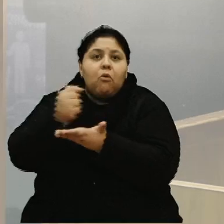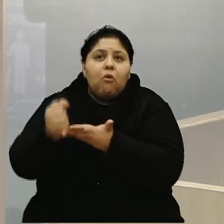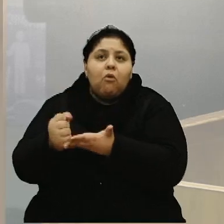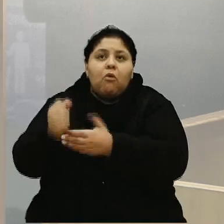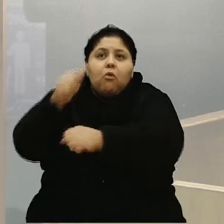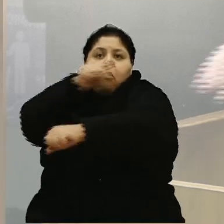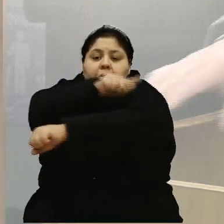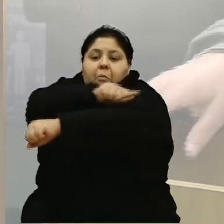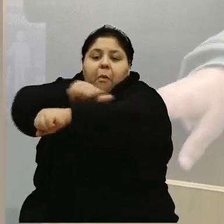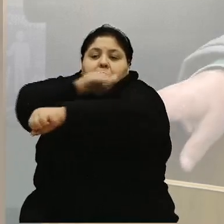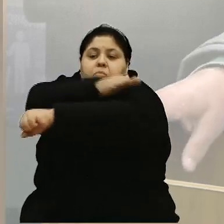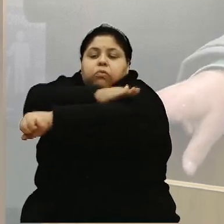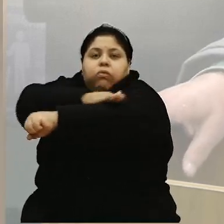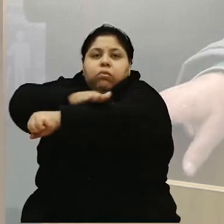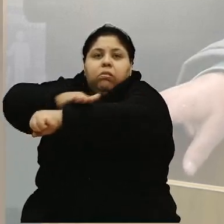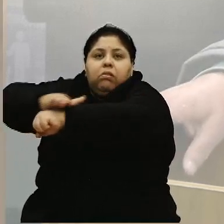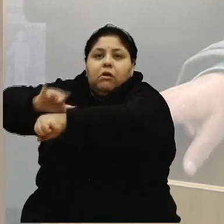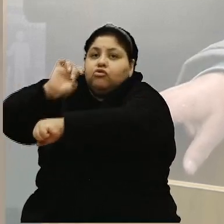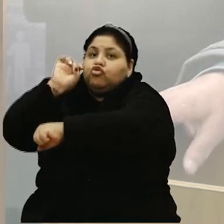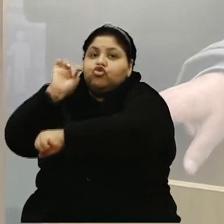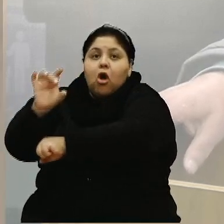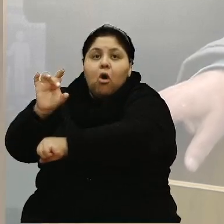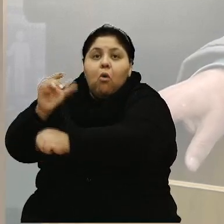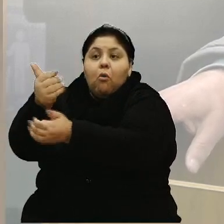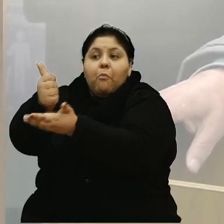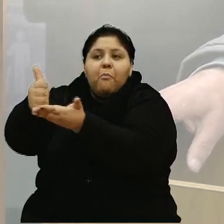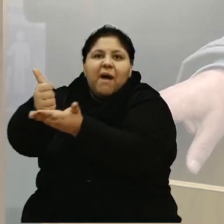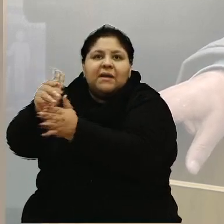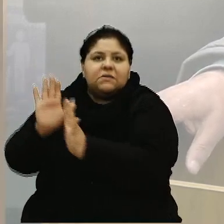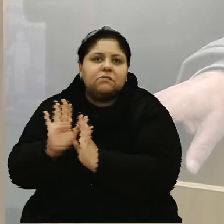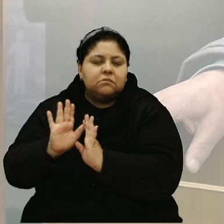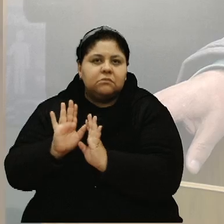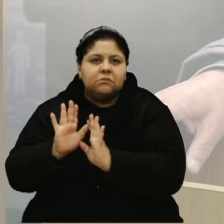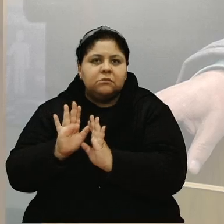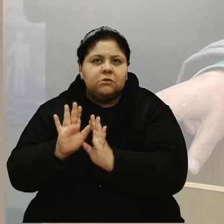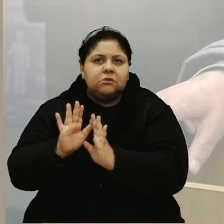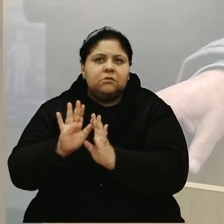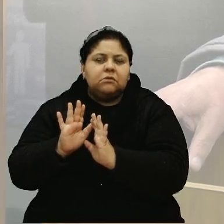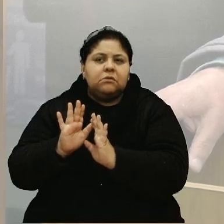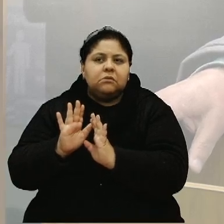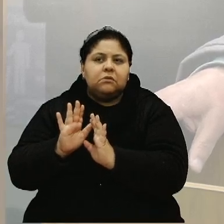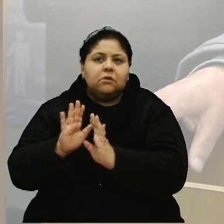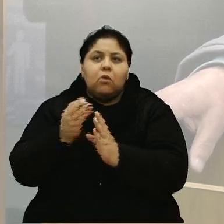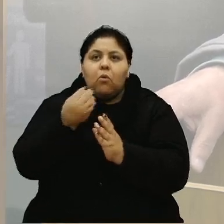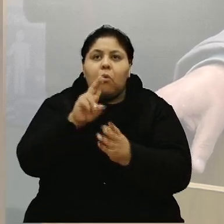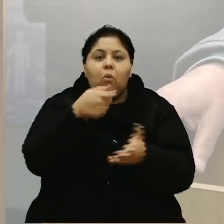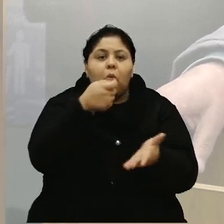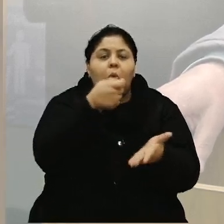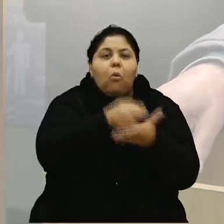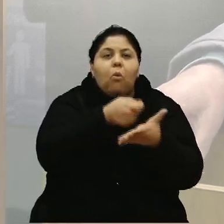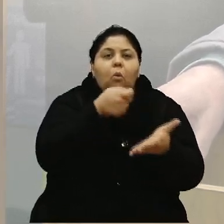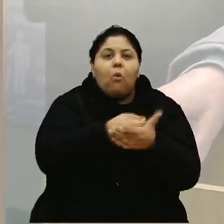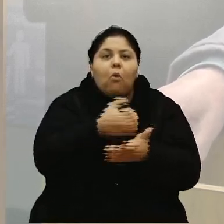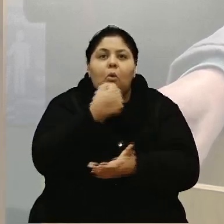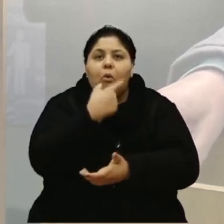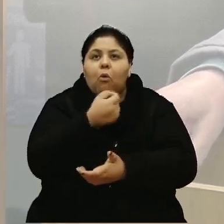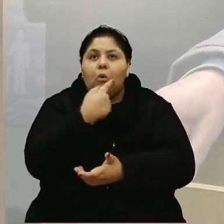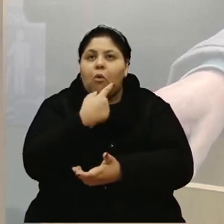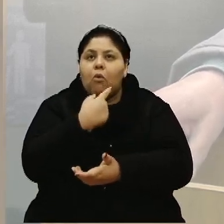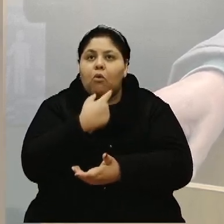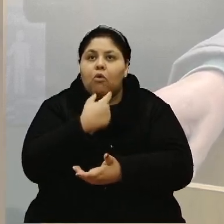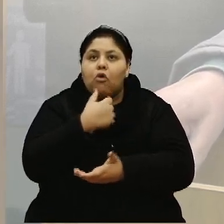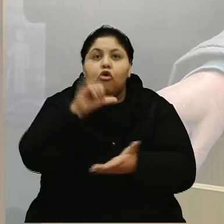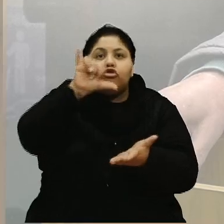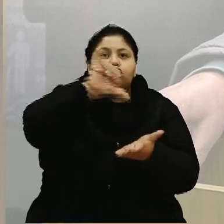camada primeira por cima. Para não ou vão pagar os medicamentos, porque nem no SES não tem medicamento,